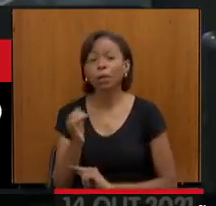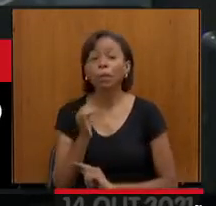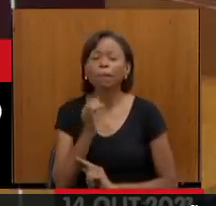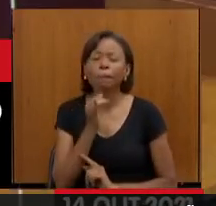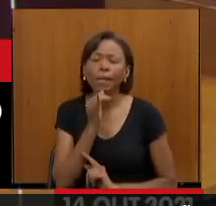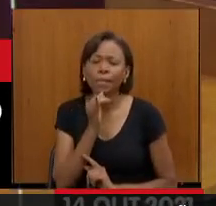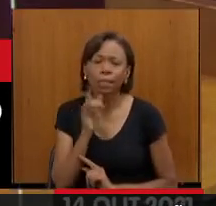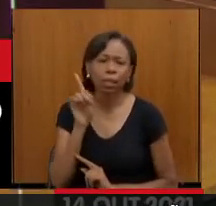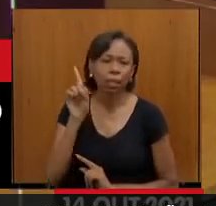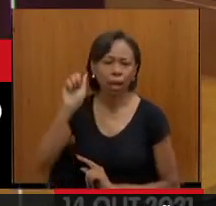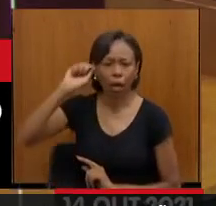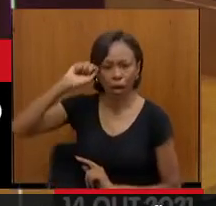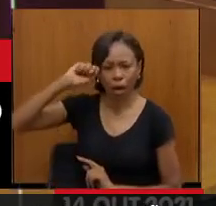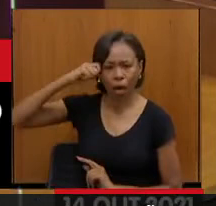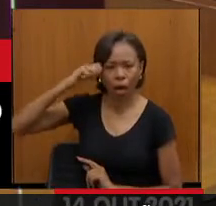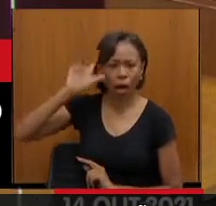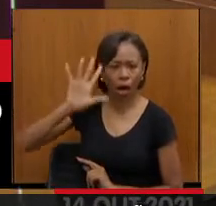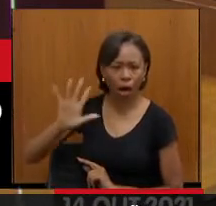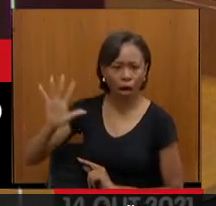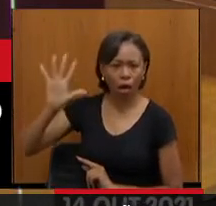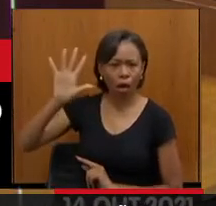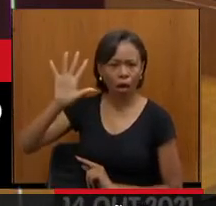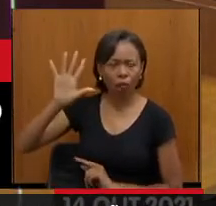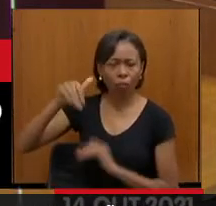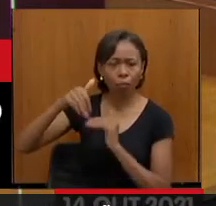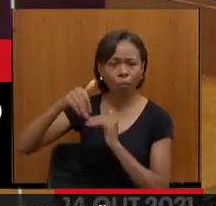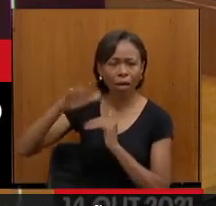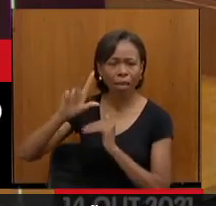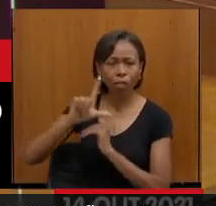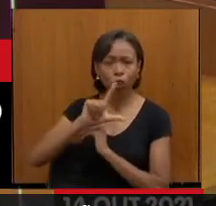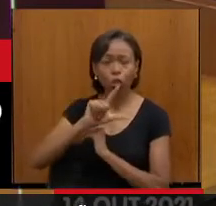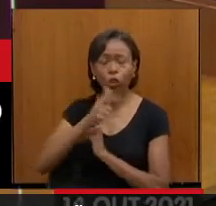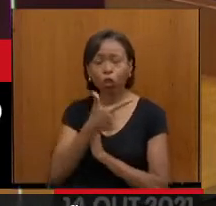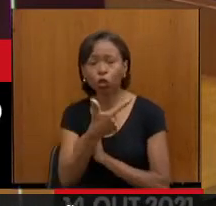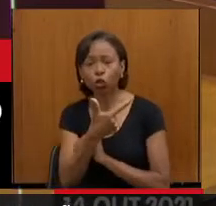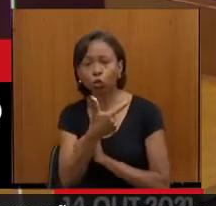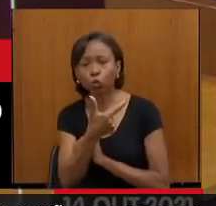África, números alcançando mais de 200 mortes